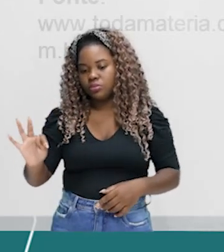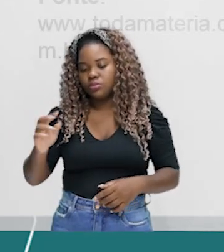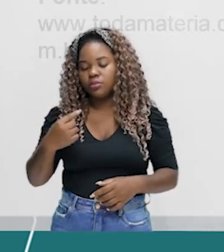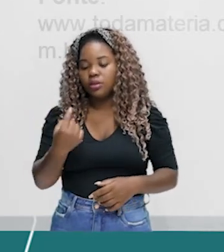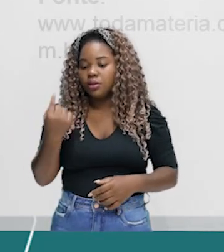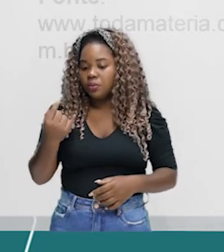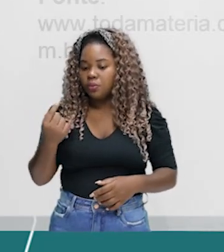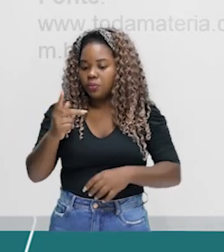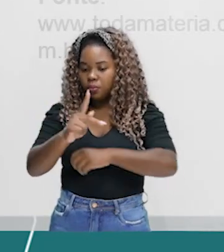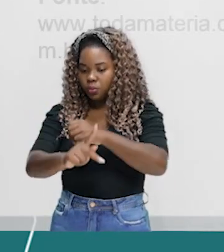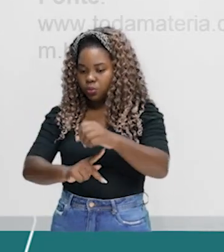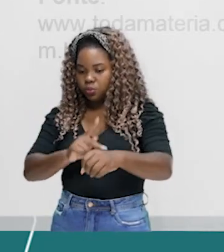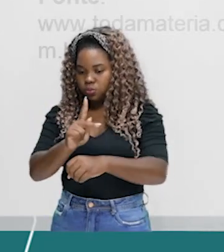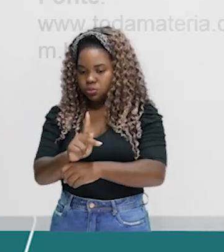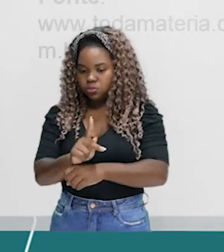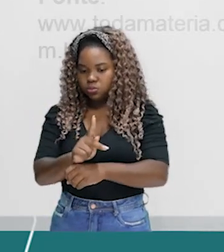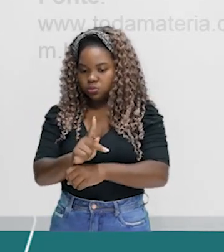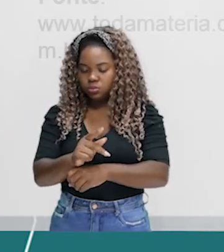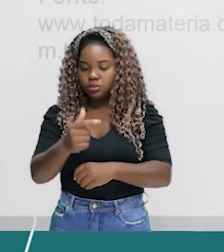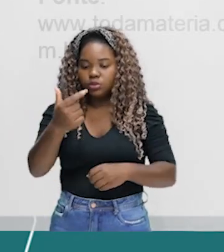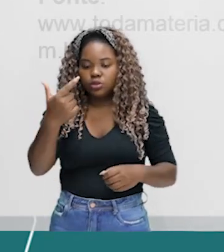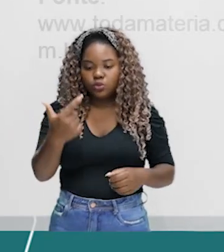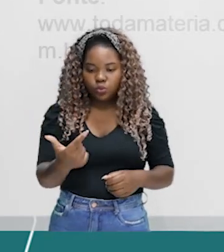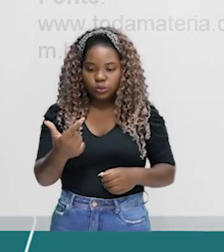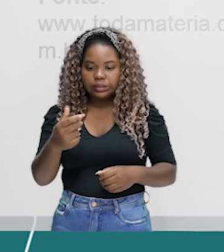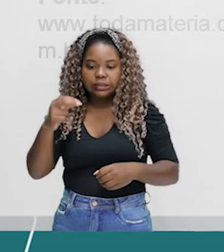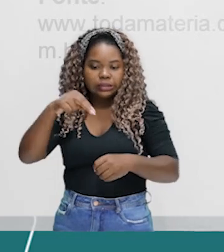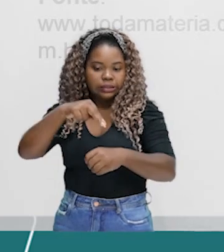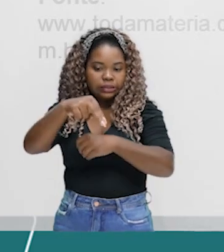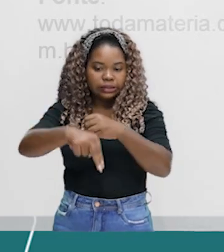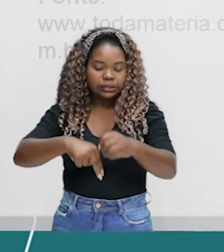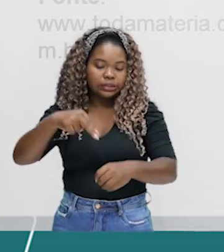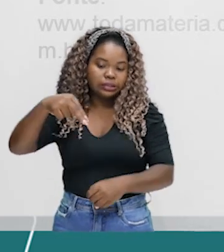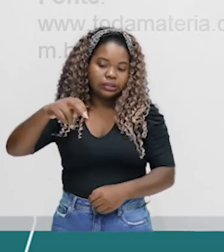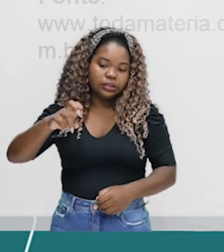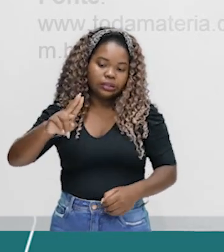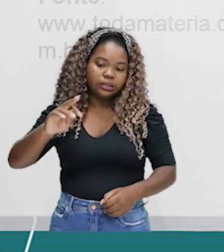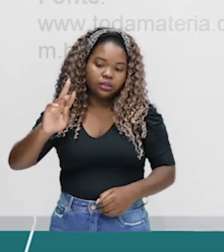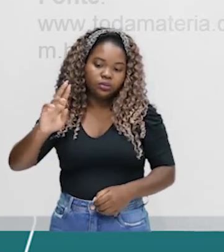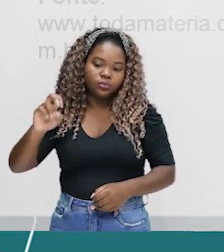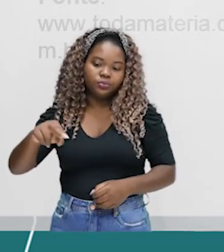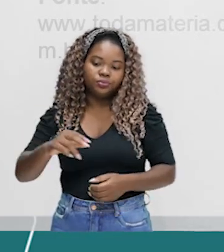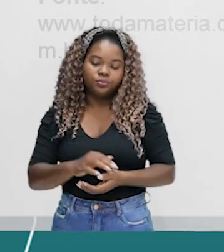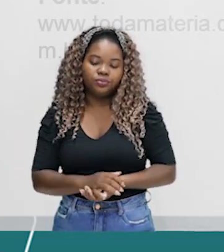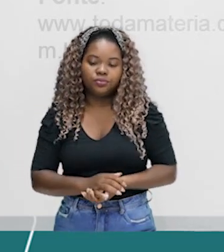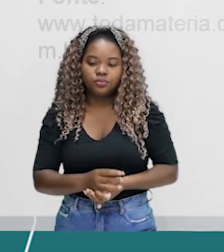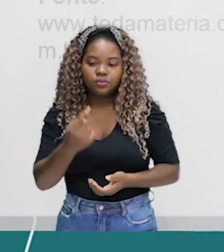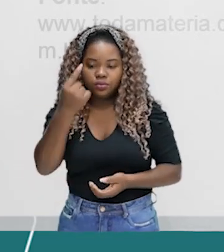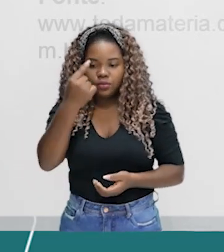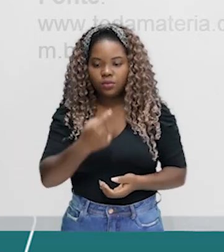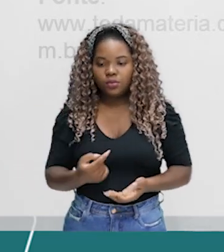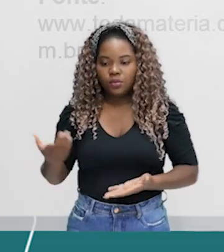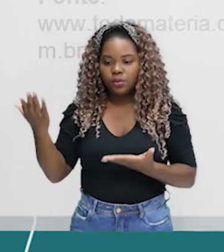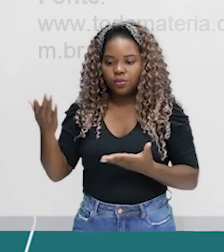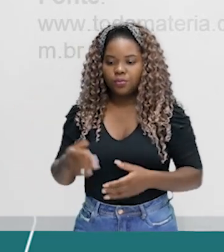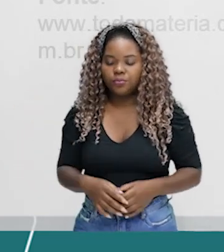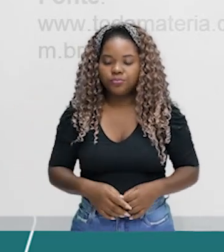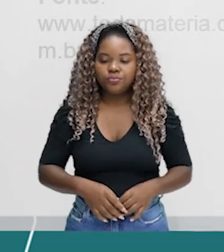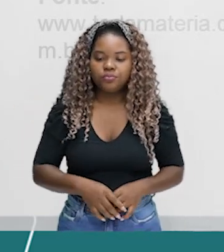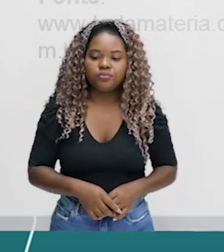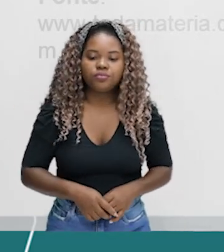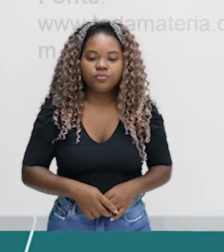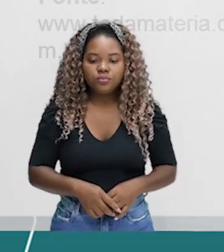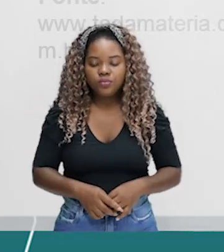próton, tá? E 2 nêutrons. Aqui eu tenho o deutério, um próton e um nêutron,